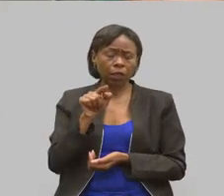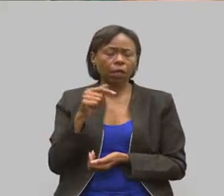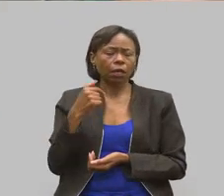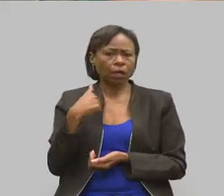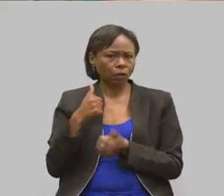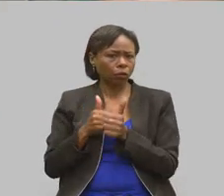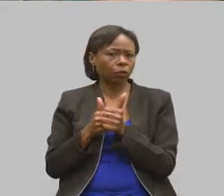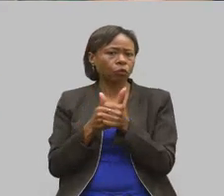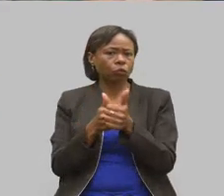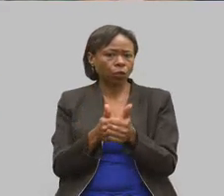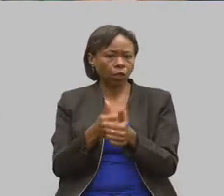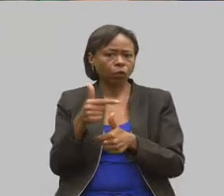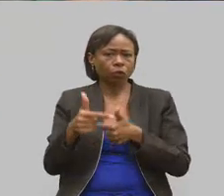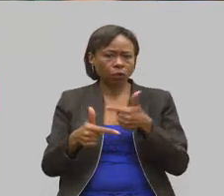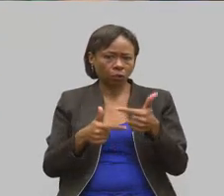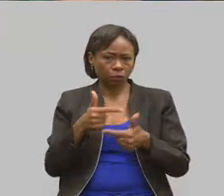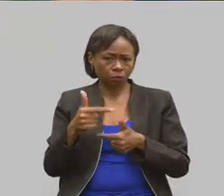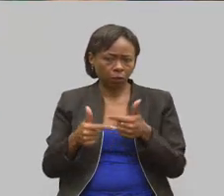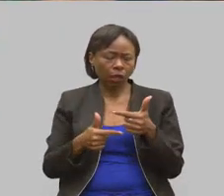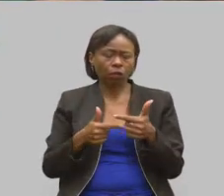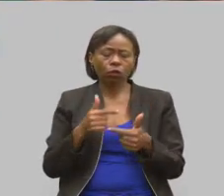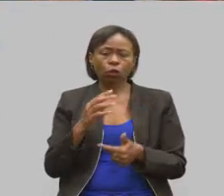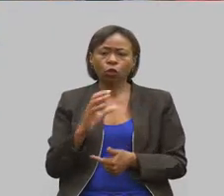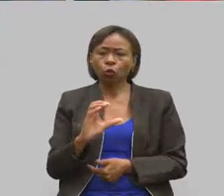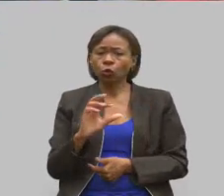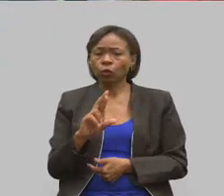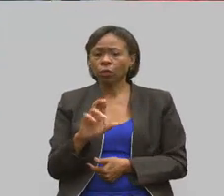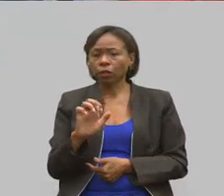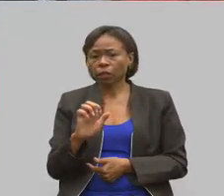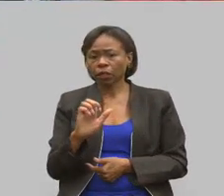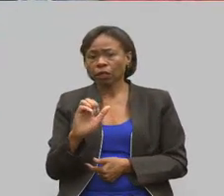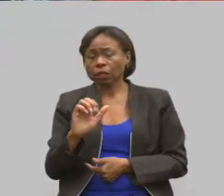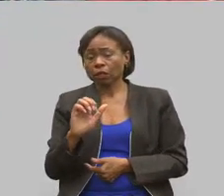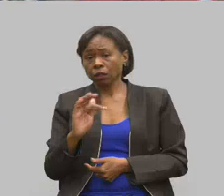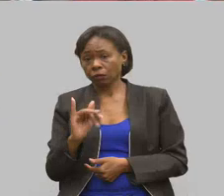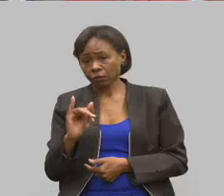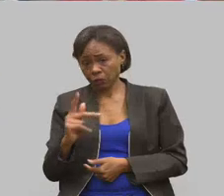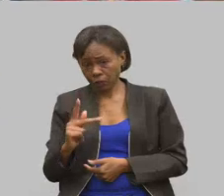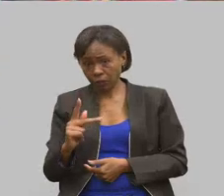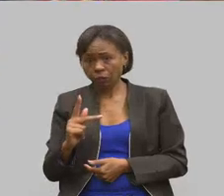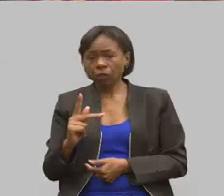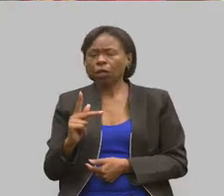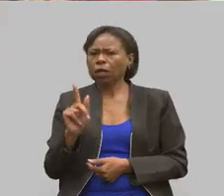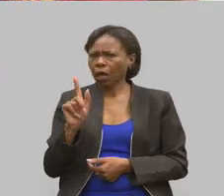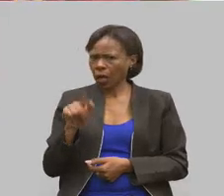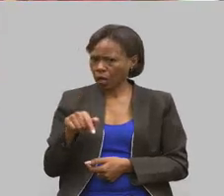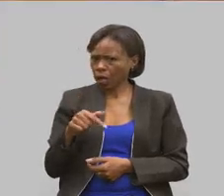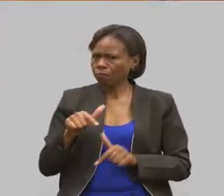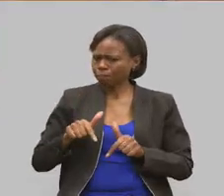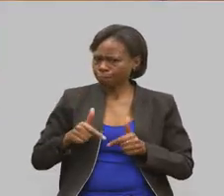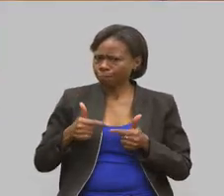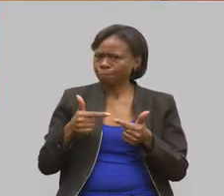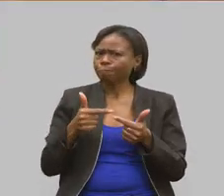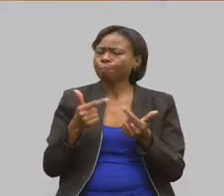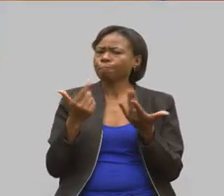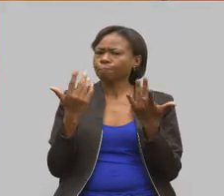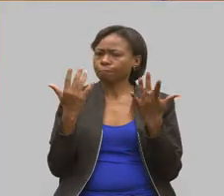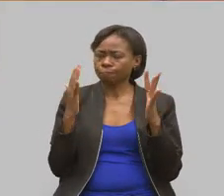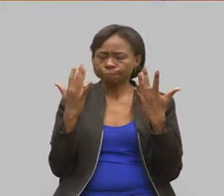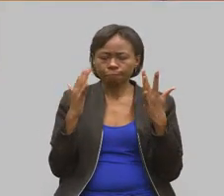casa é uma uma entidade e um conselho muito atuante Então parabéns obrigado pela